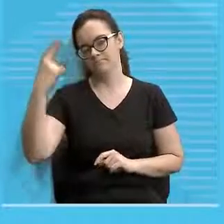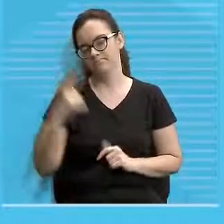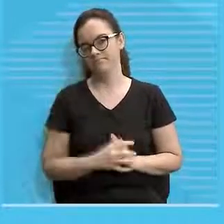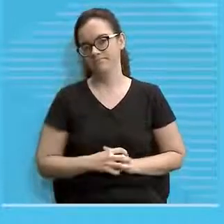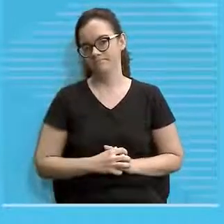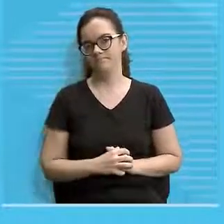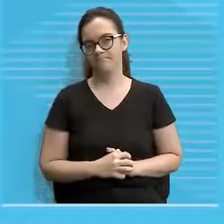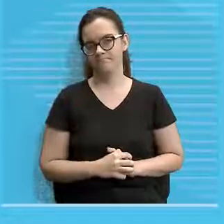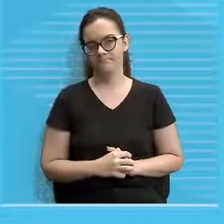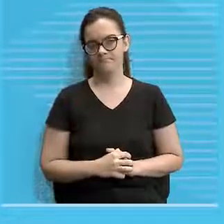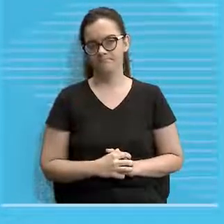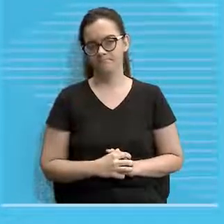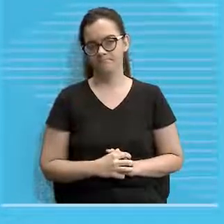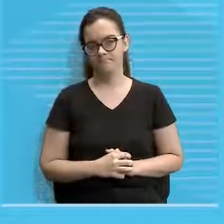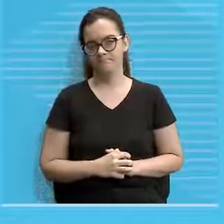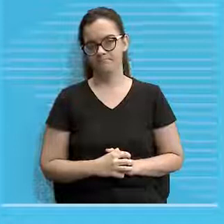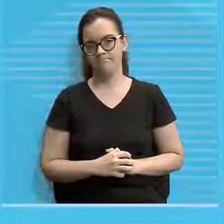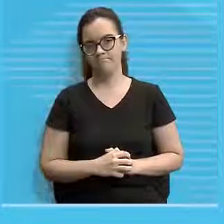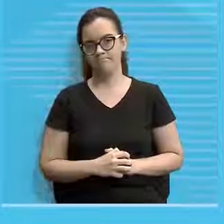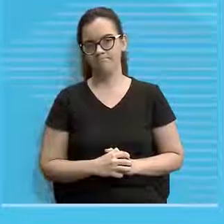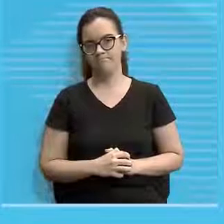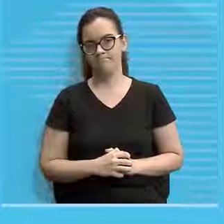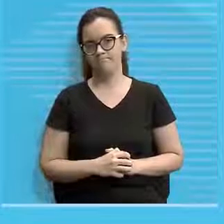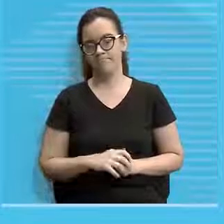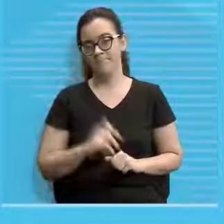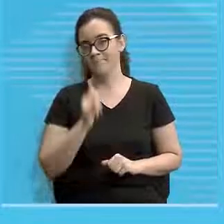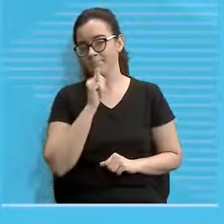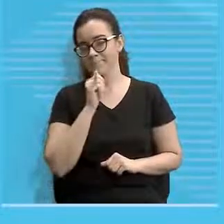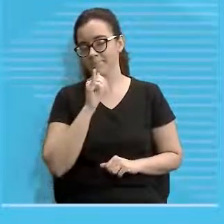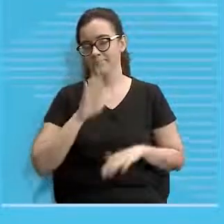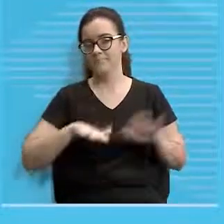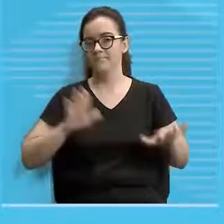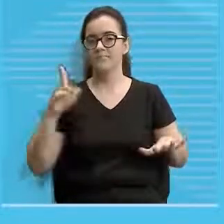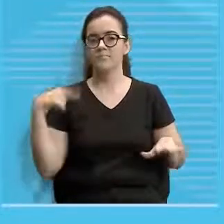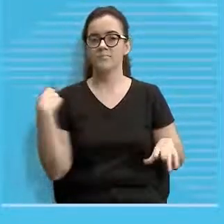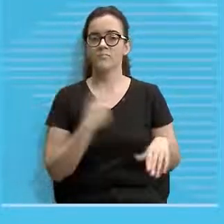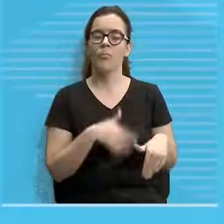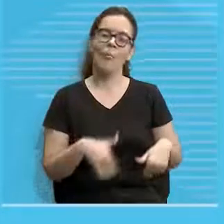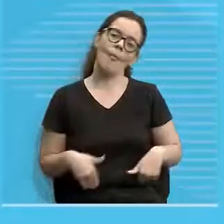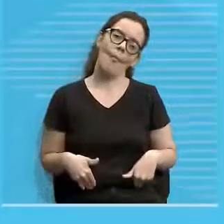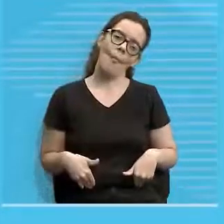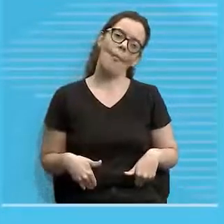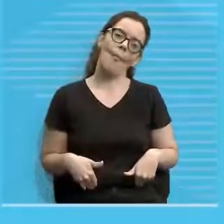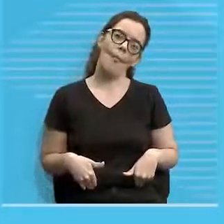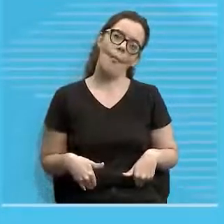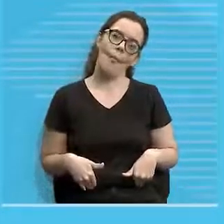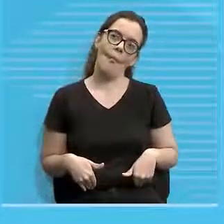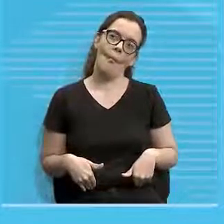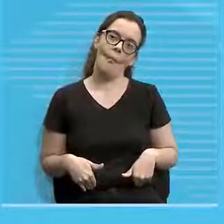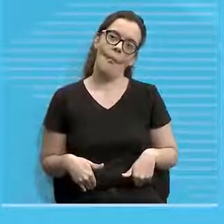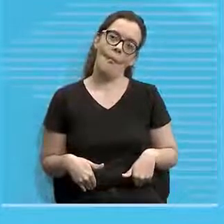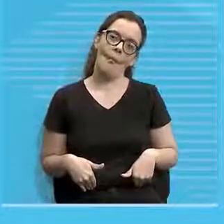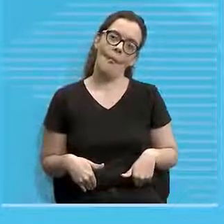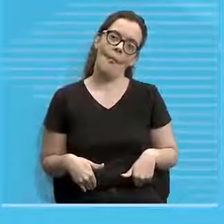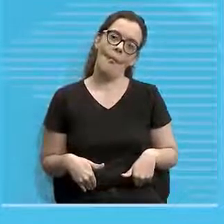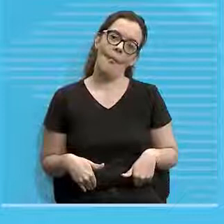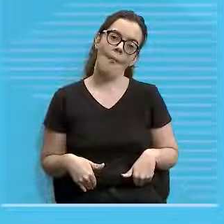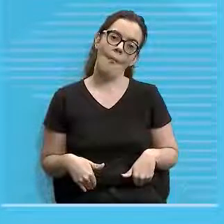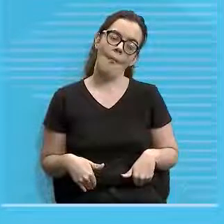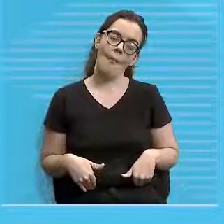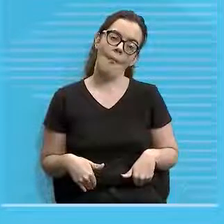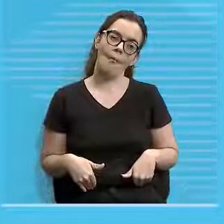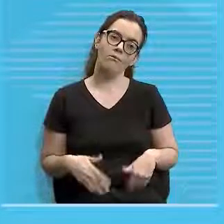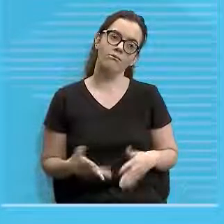gente, muitas vezes, a gente pode se anular pela opinião que o outro tem da gente, né? Por isso que é